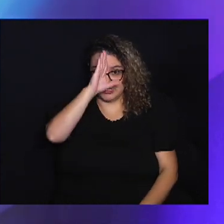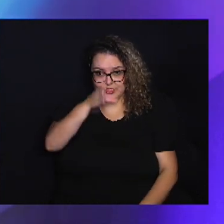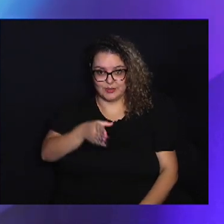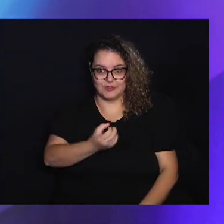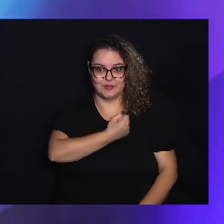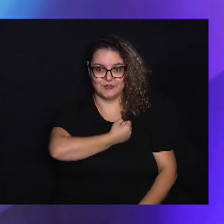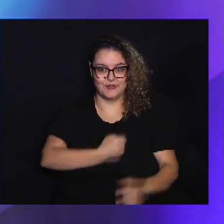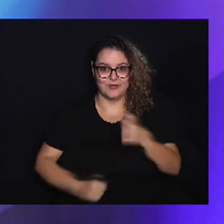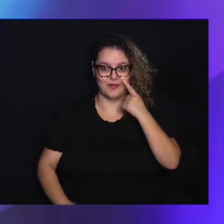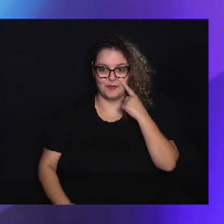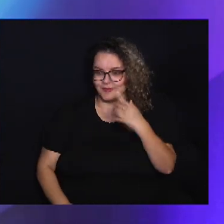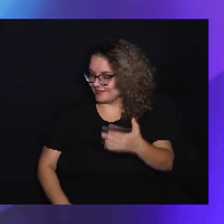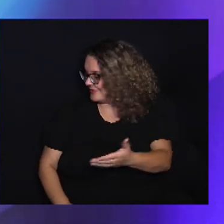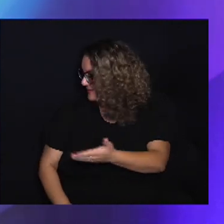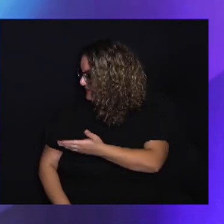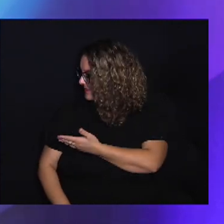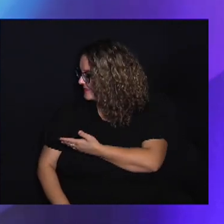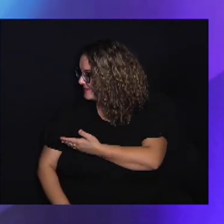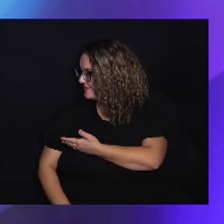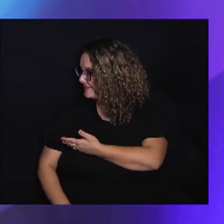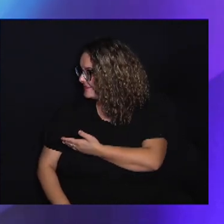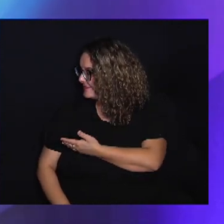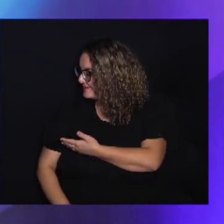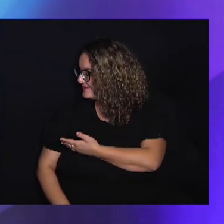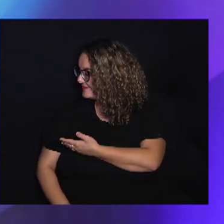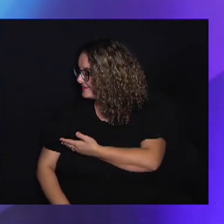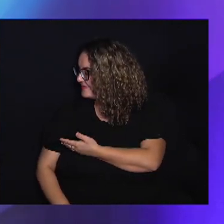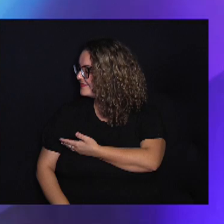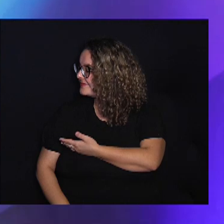direto. É só digitar lá